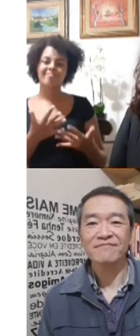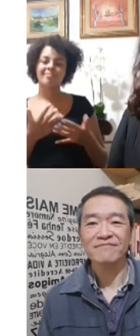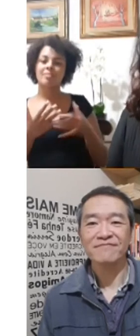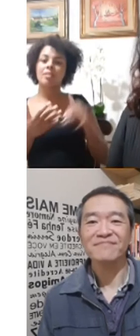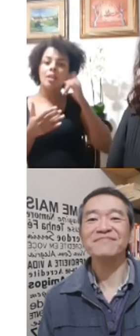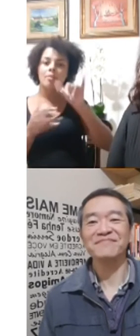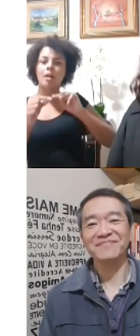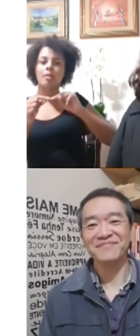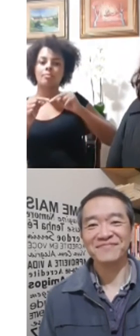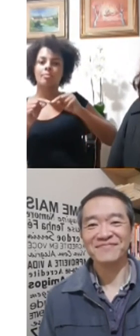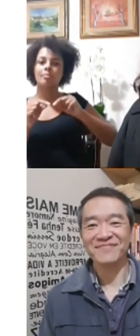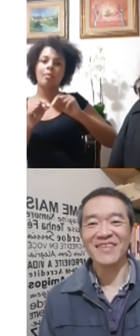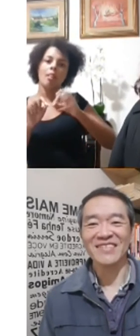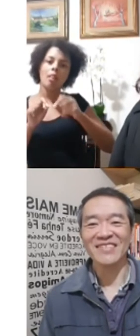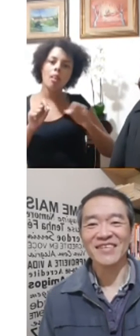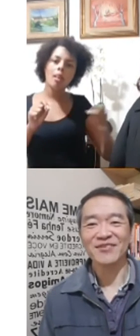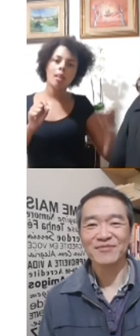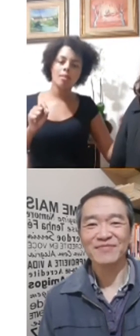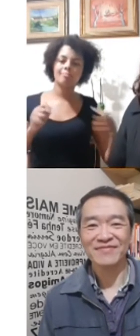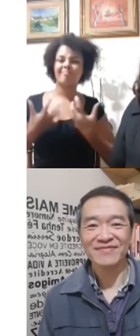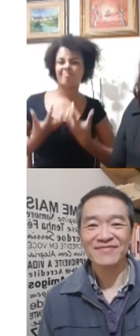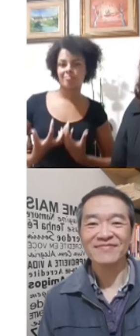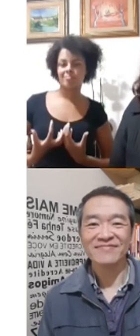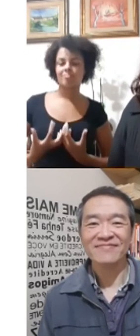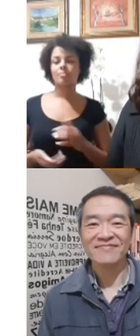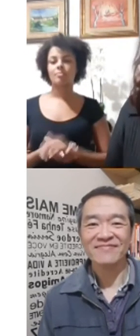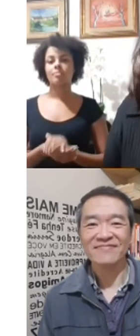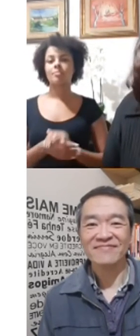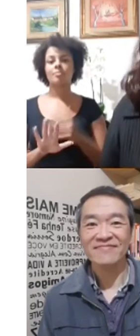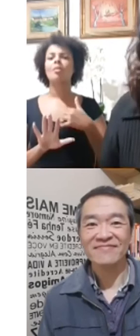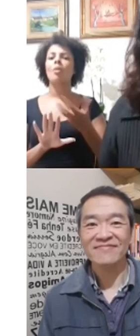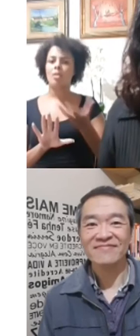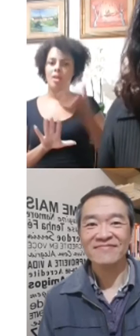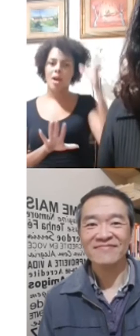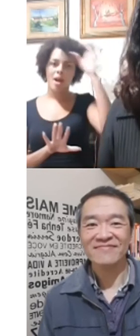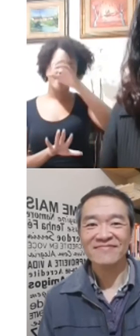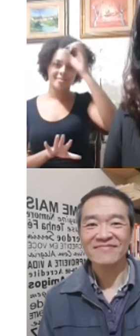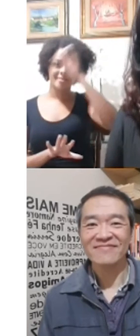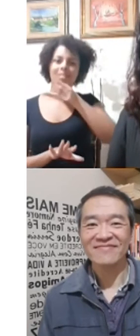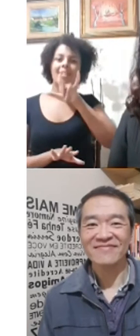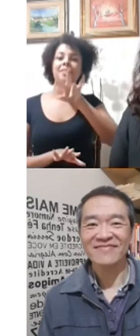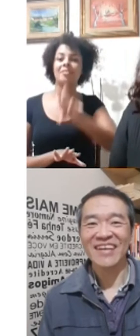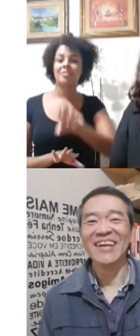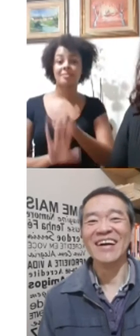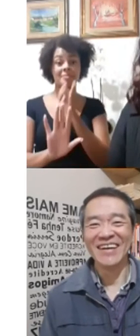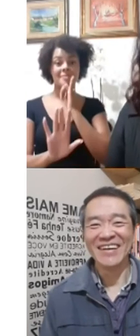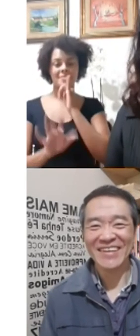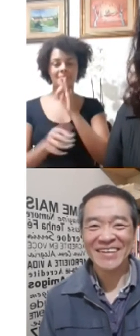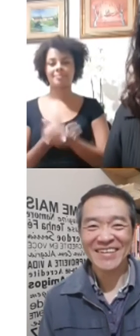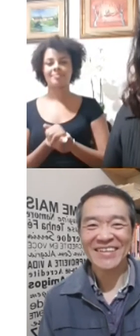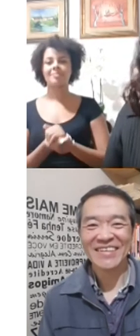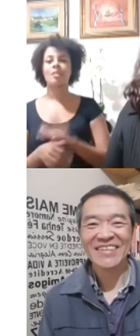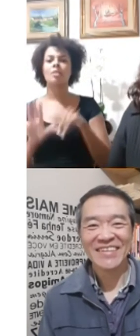pode prolongar muito para ela não ficar muito Ah, cansada. Eu vou aprender muito sobre live, Ricardo, porque, por exemplo, às vezes